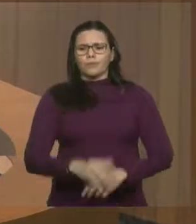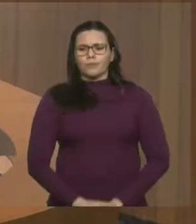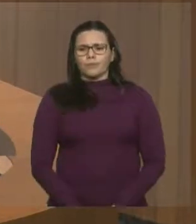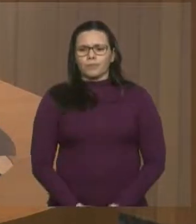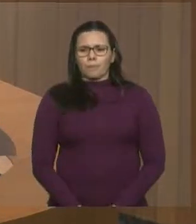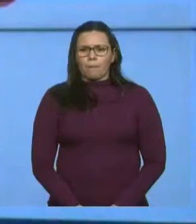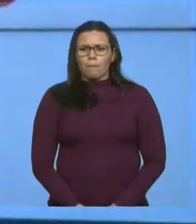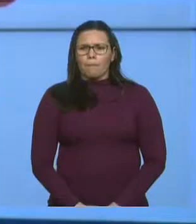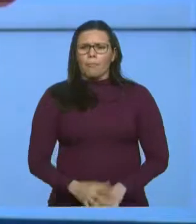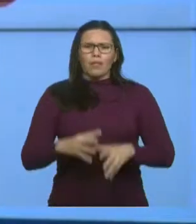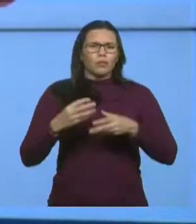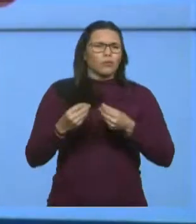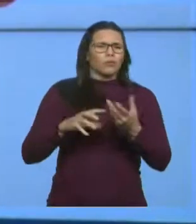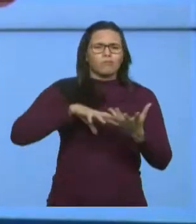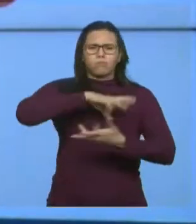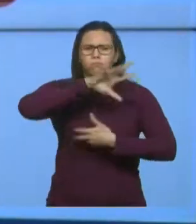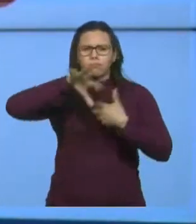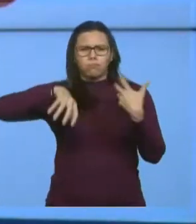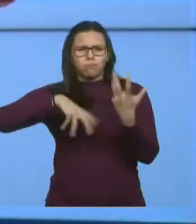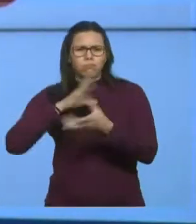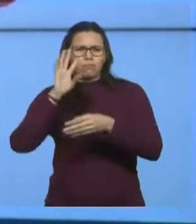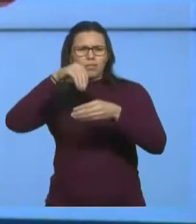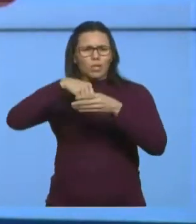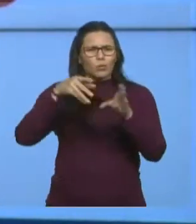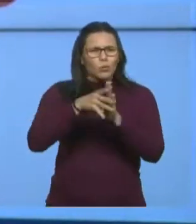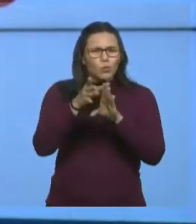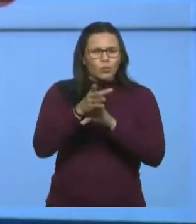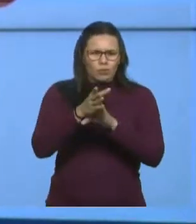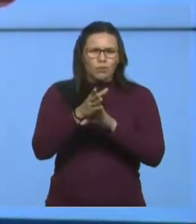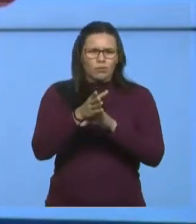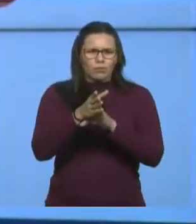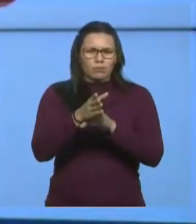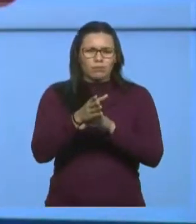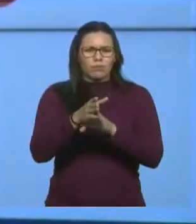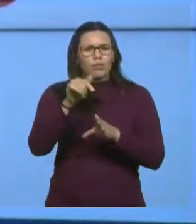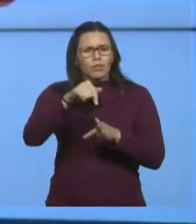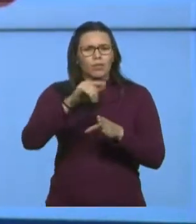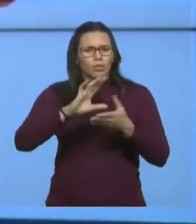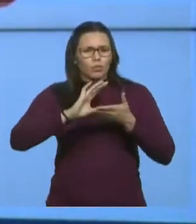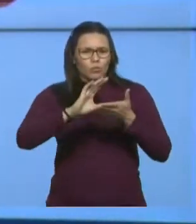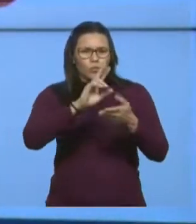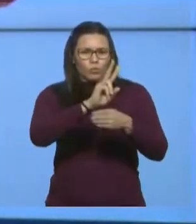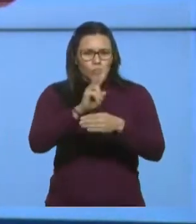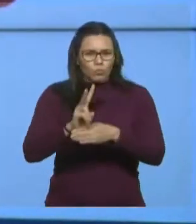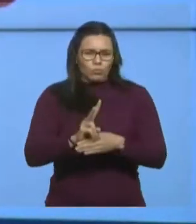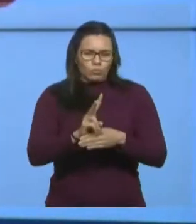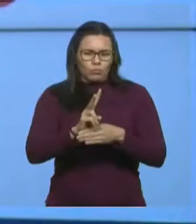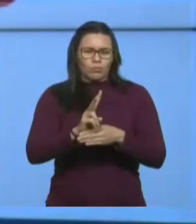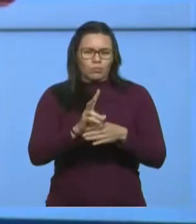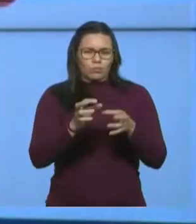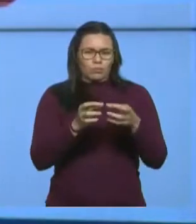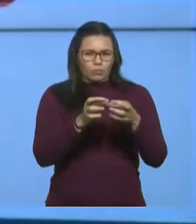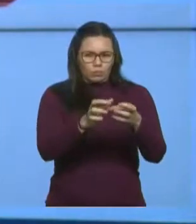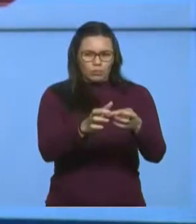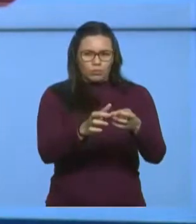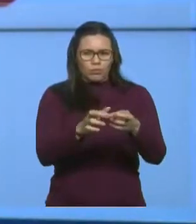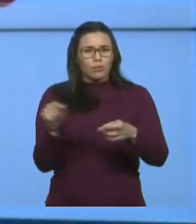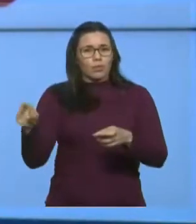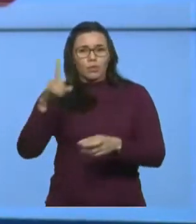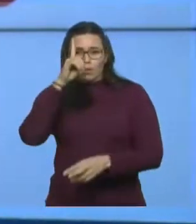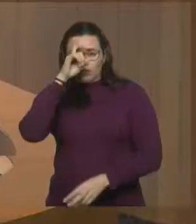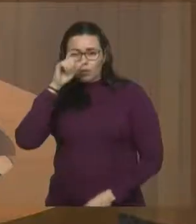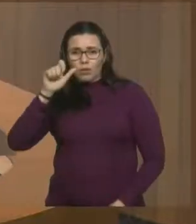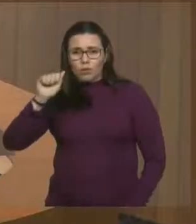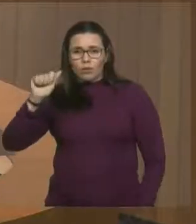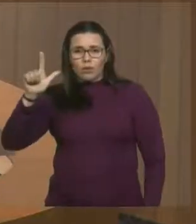com toda essa confusão dentro do Conselho Consultivo do Fundo, onde os representantes, por exemplo, do Hospital Aldenor Abelo, não